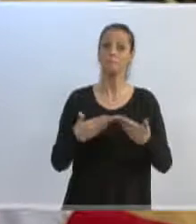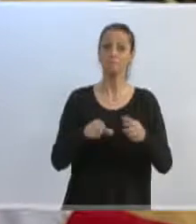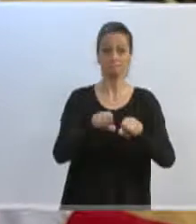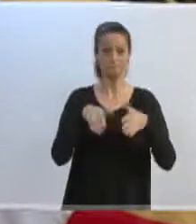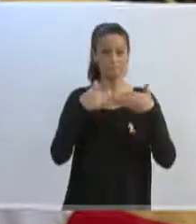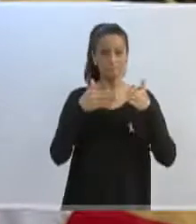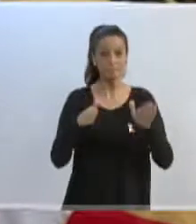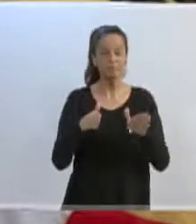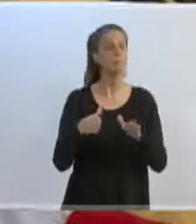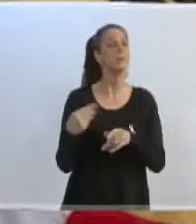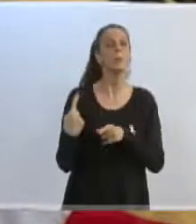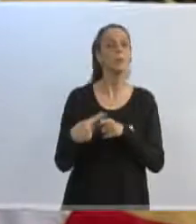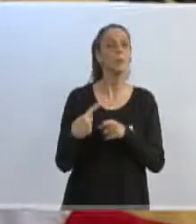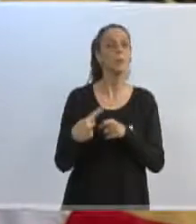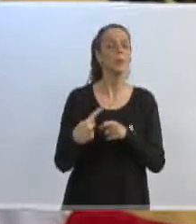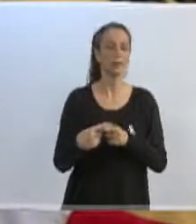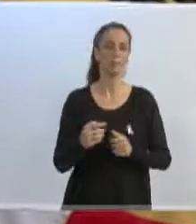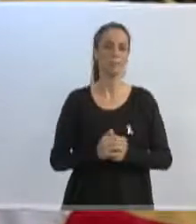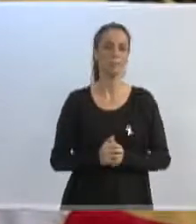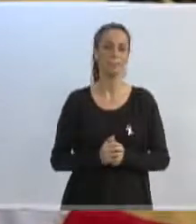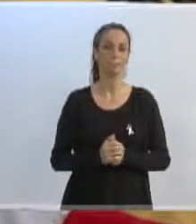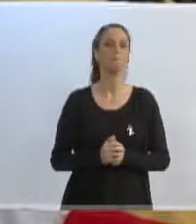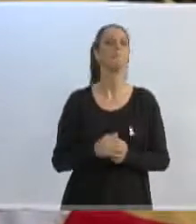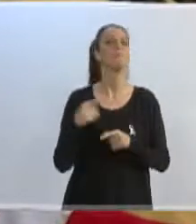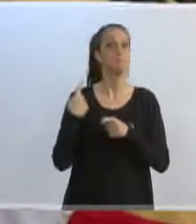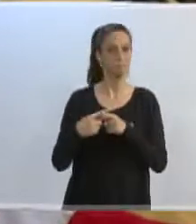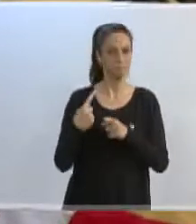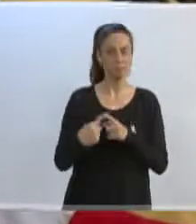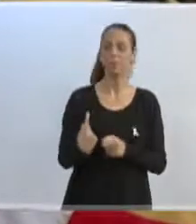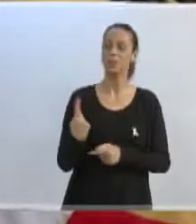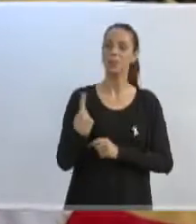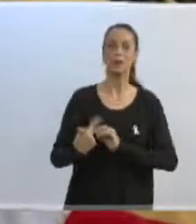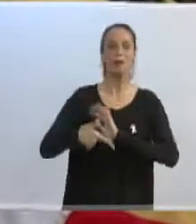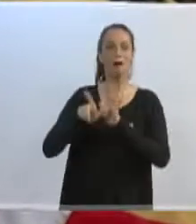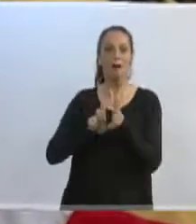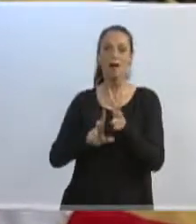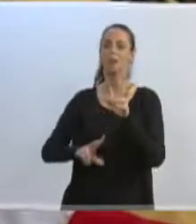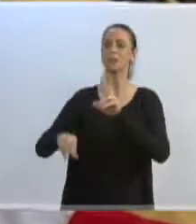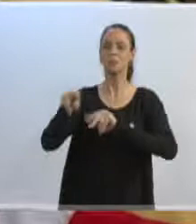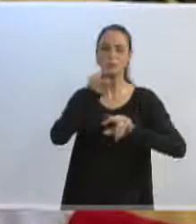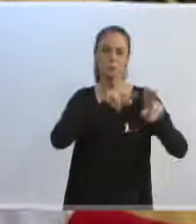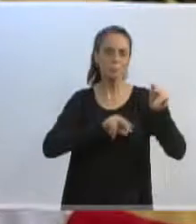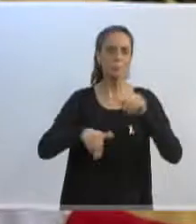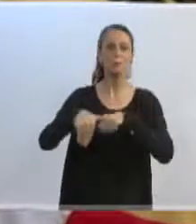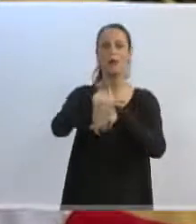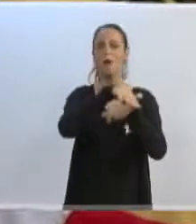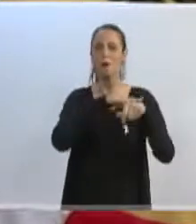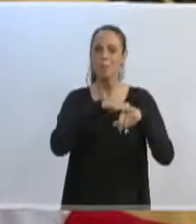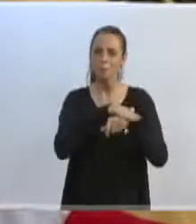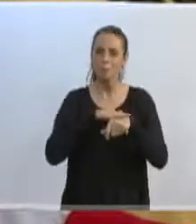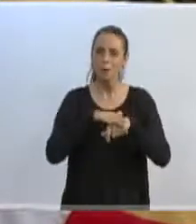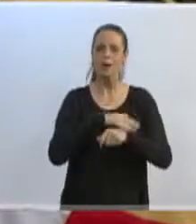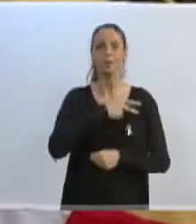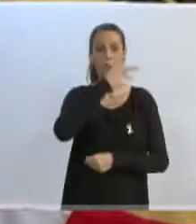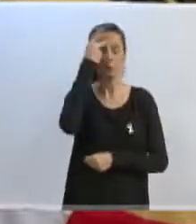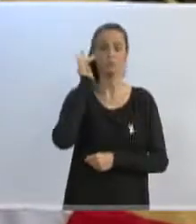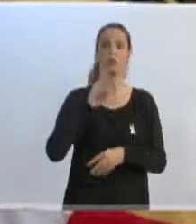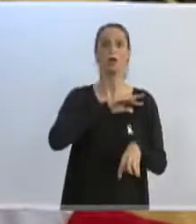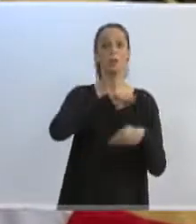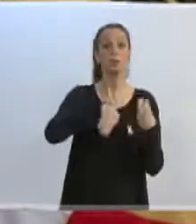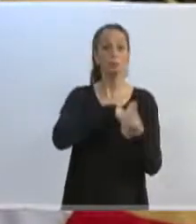audiência só foi provocada justamente por conversas que nós tivemos com diversas pessoas que estão